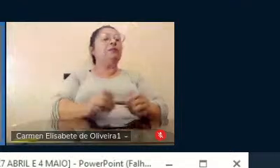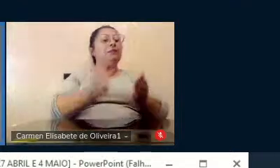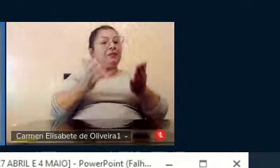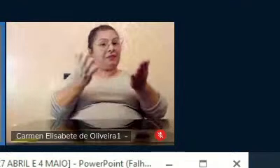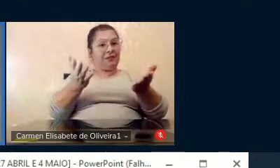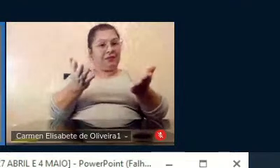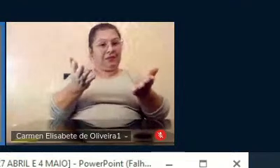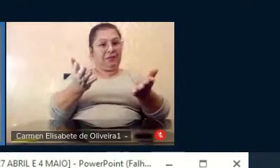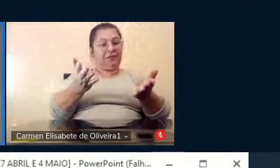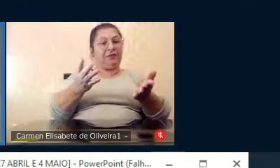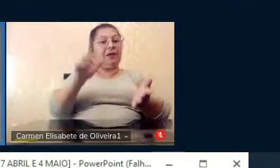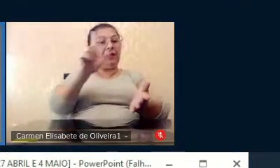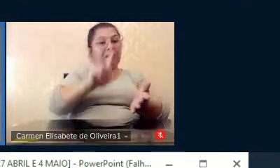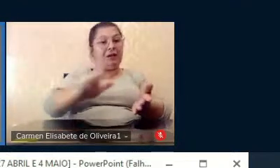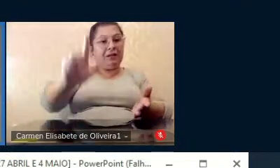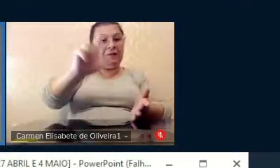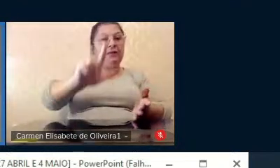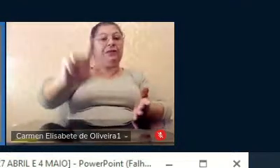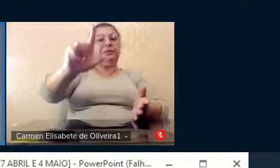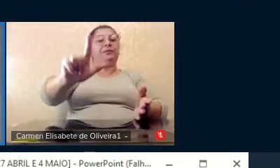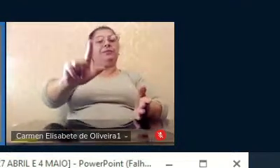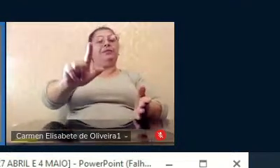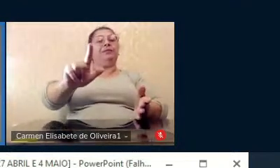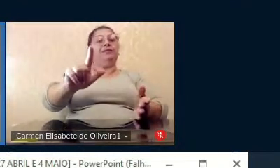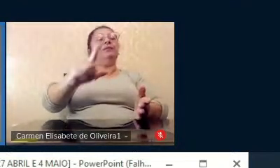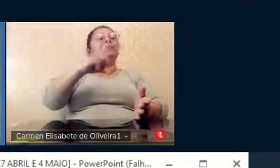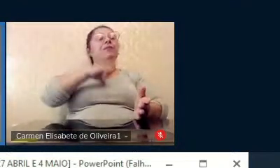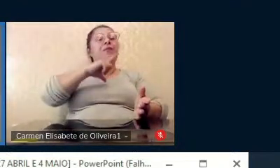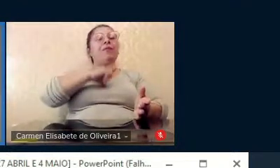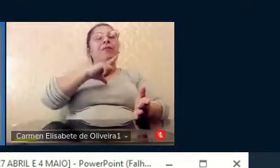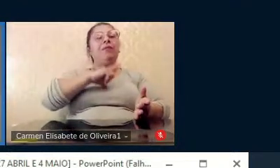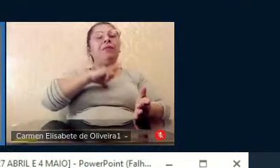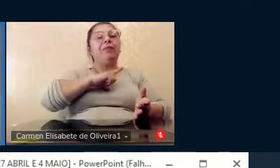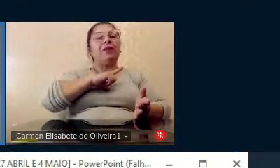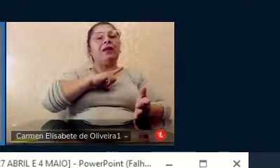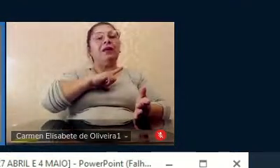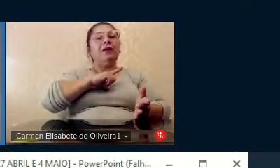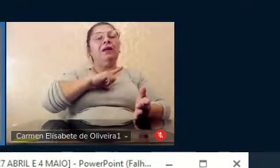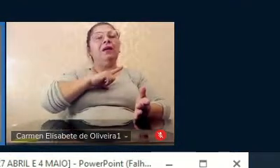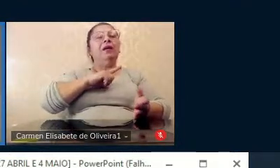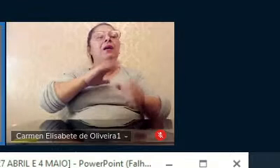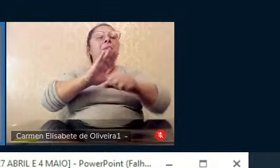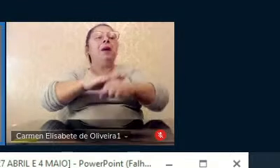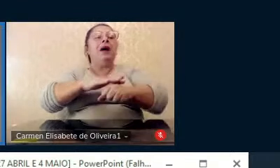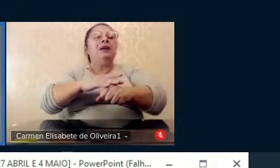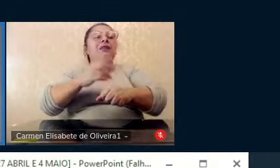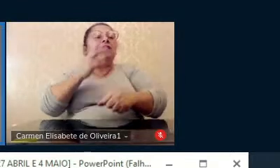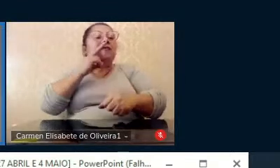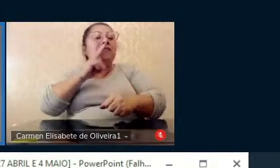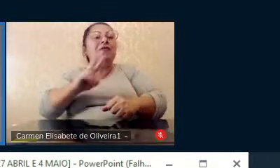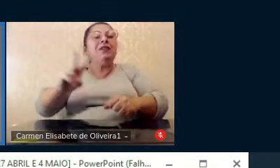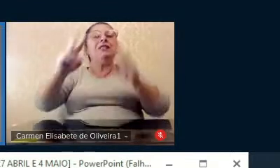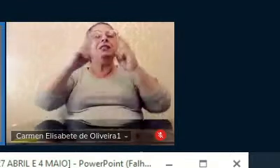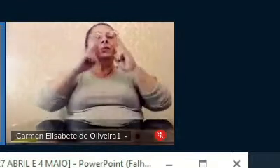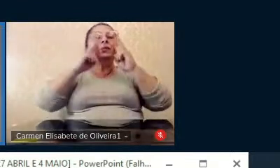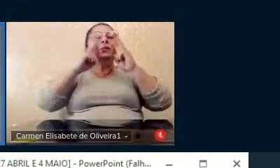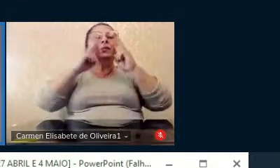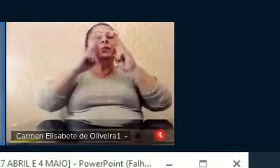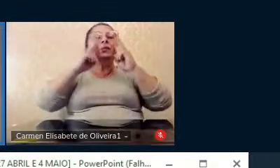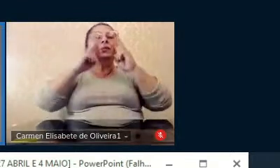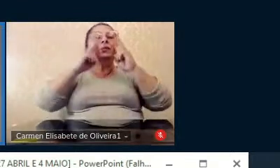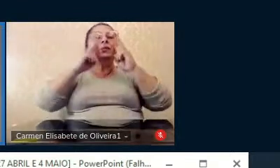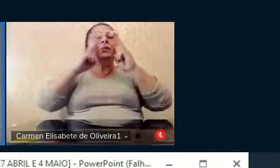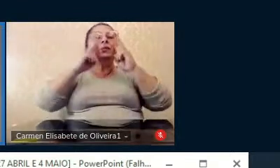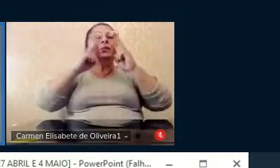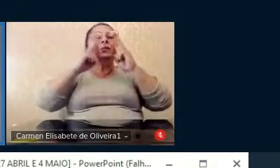Então, essa literatura, ela ganhou, assim, mais visibilidade quando